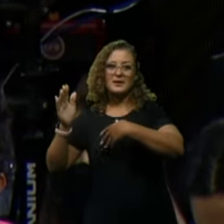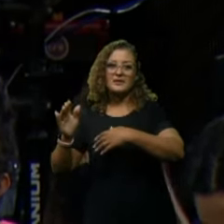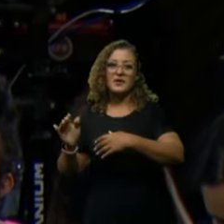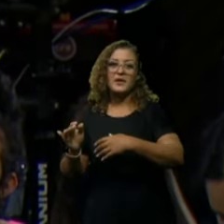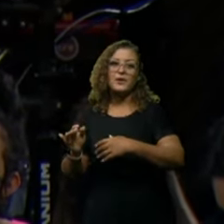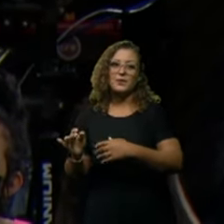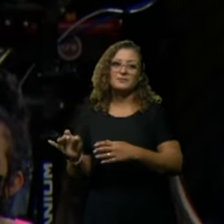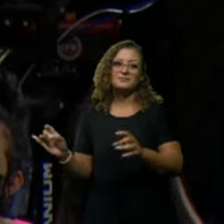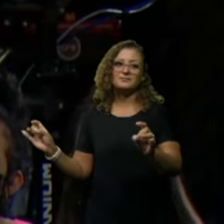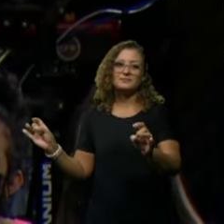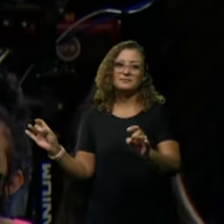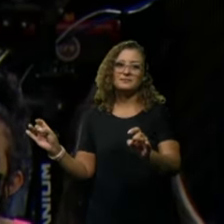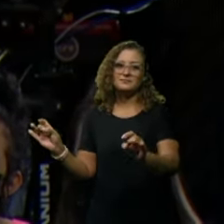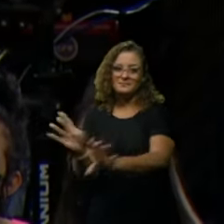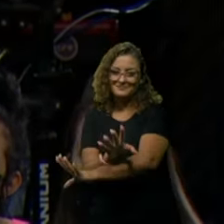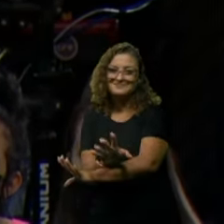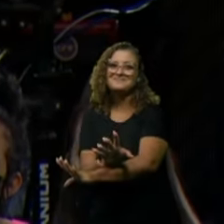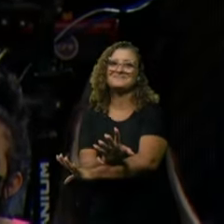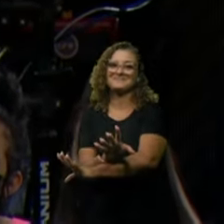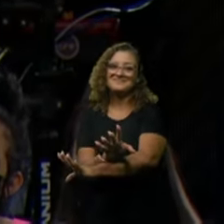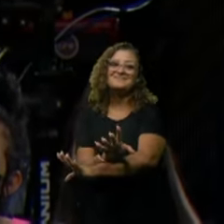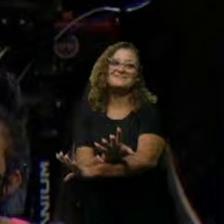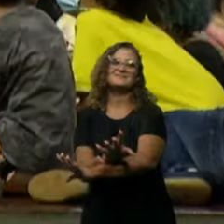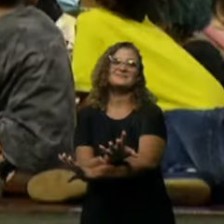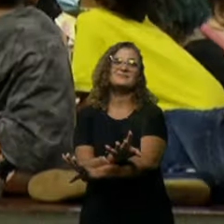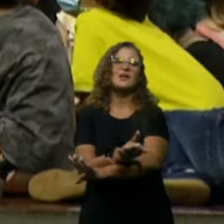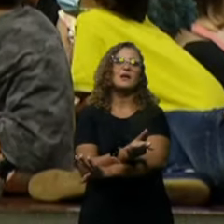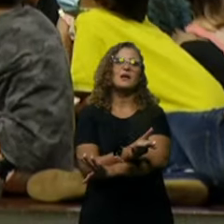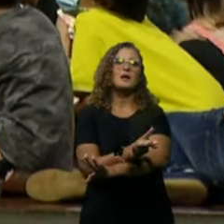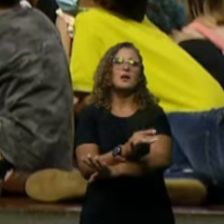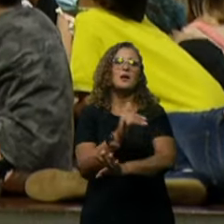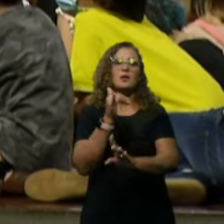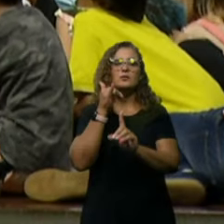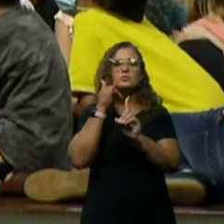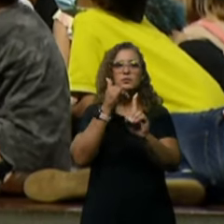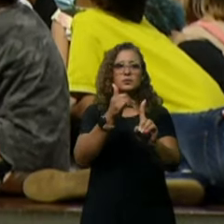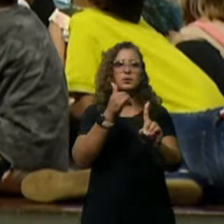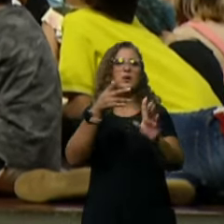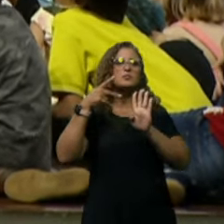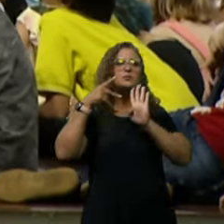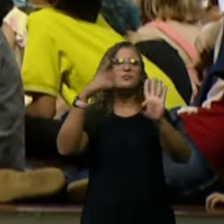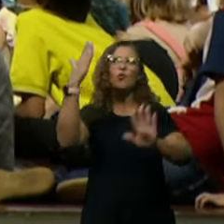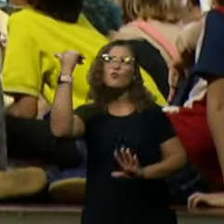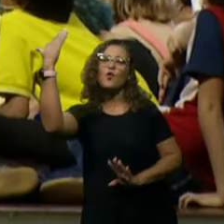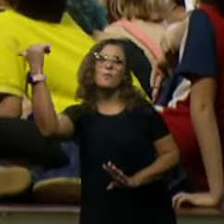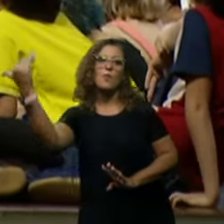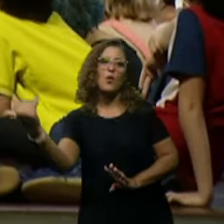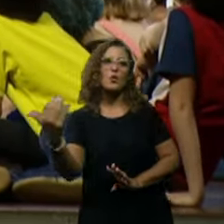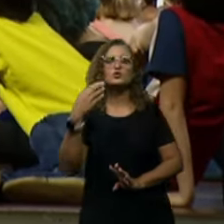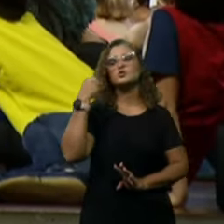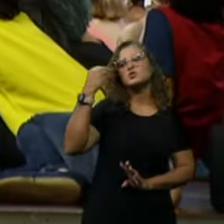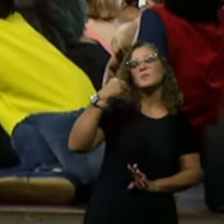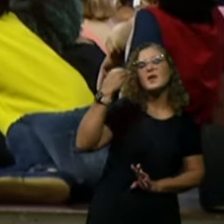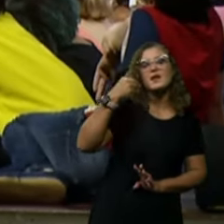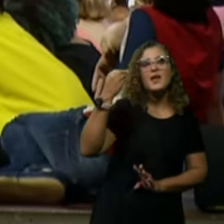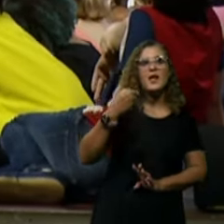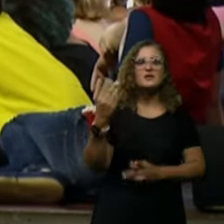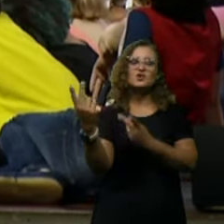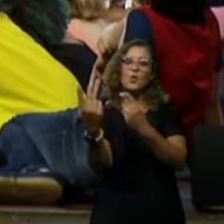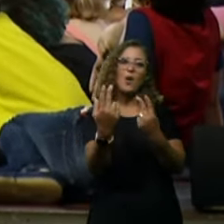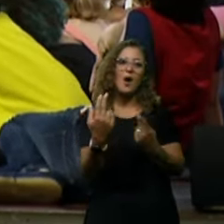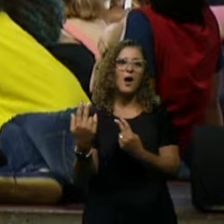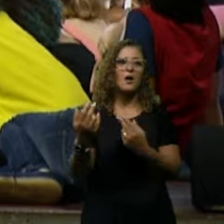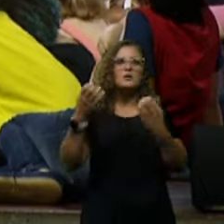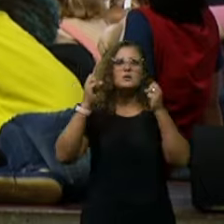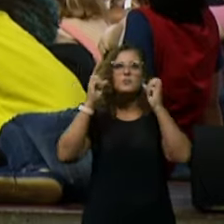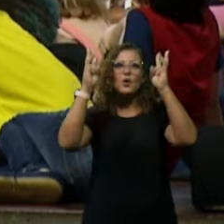estamos profetas por maiores que sejam como Moisés Elias ou ainda que não sejam profetas